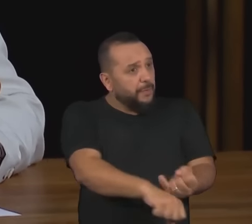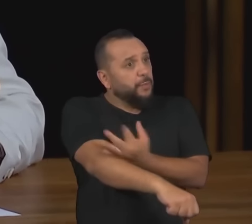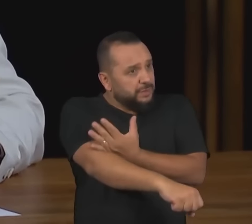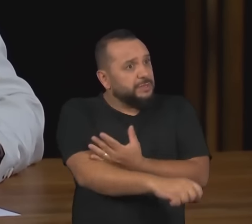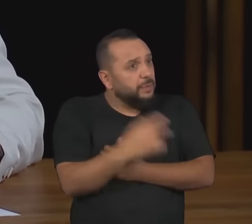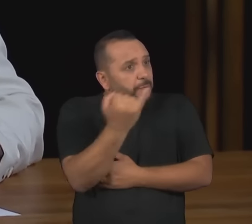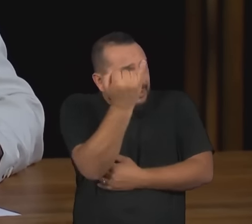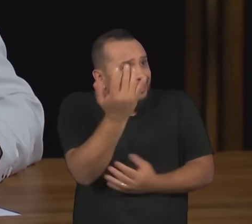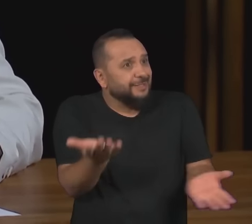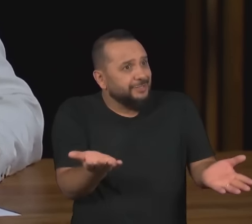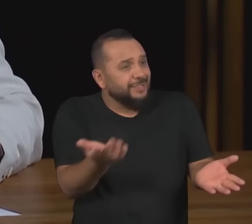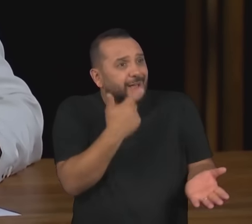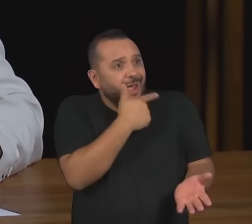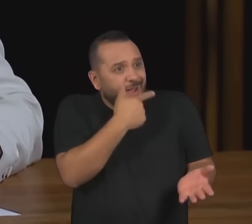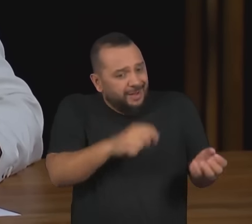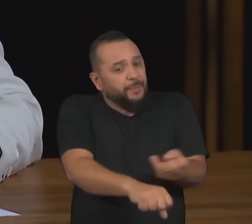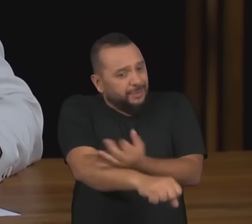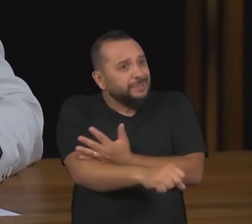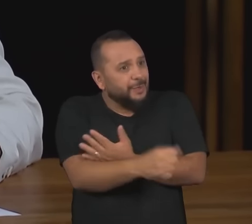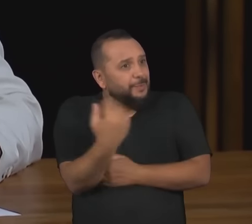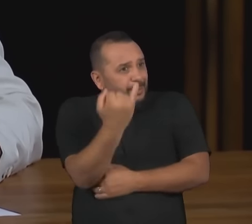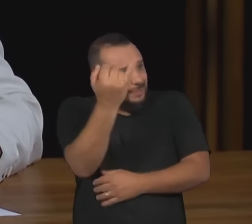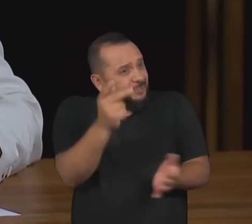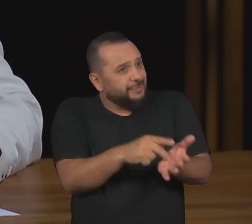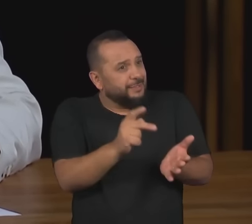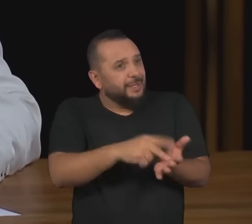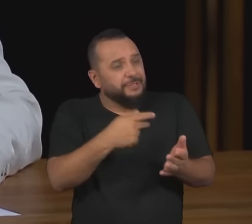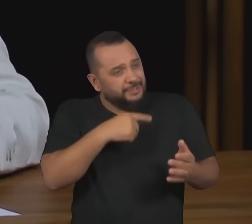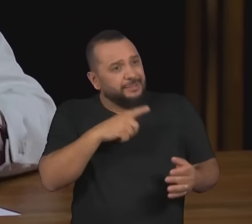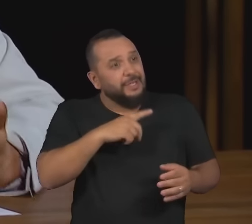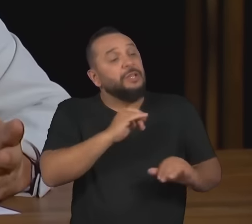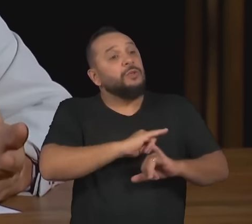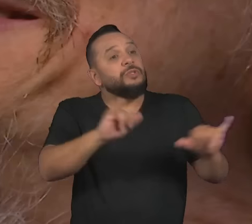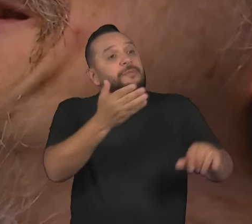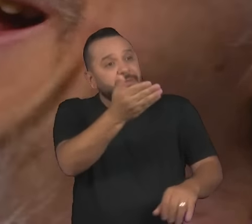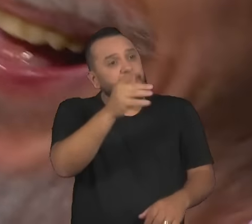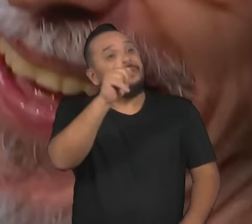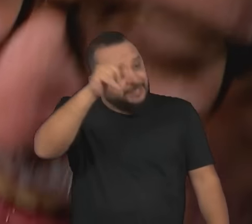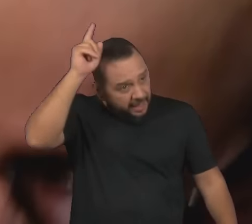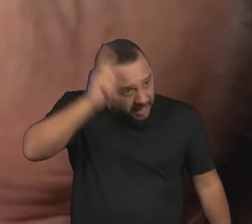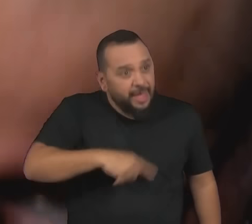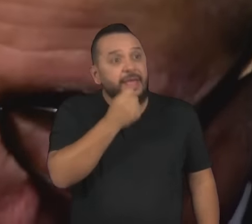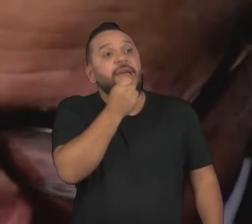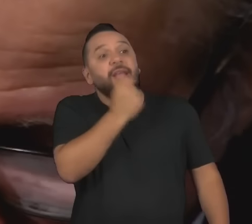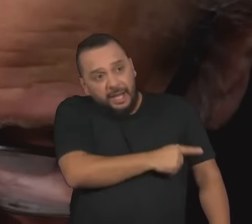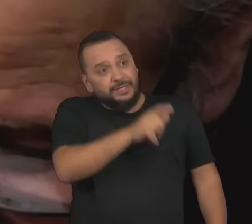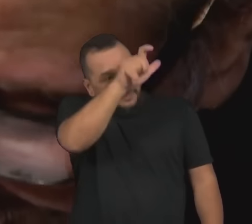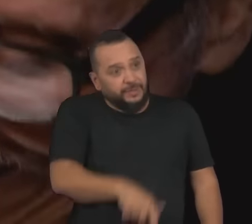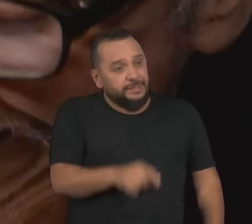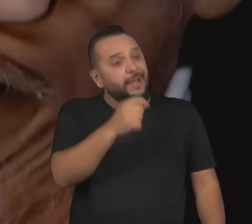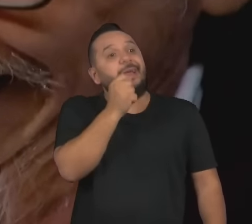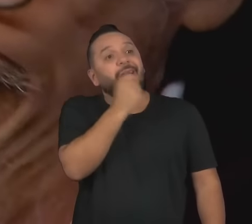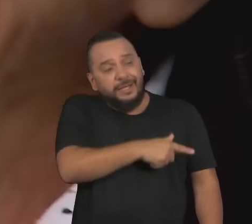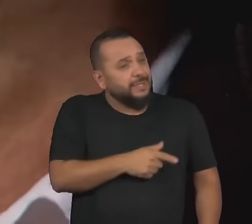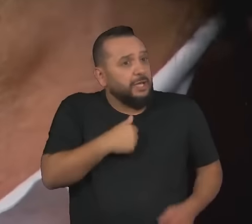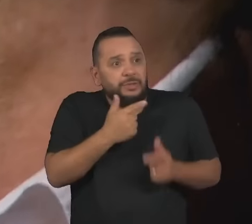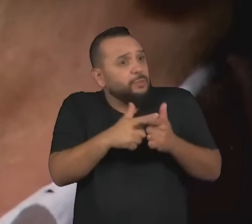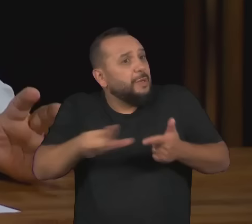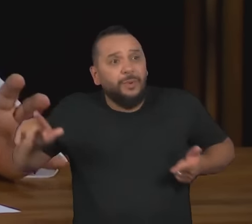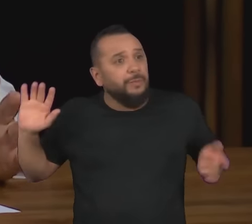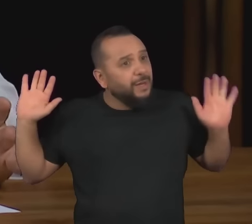importante. Lógico e eu tenho uma notícia para você, Rogério Skylab. Você é engraçado. E não tem nenhum